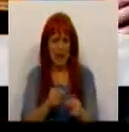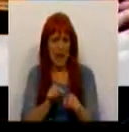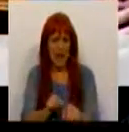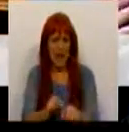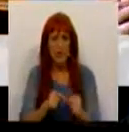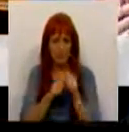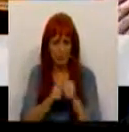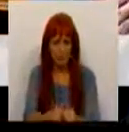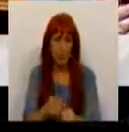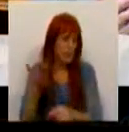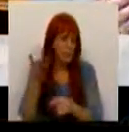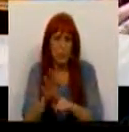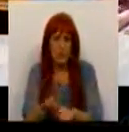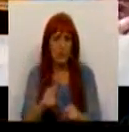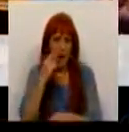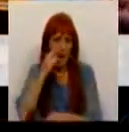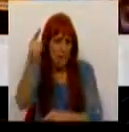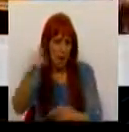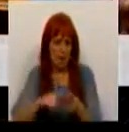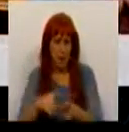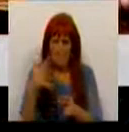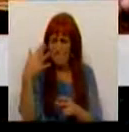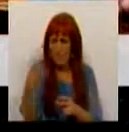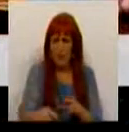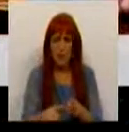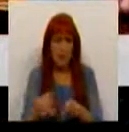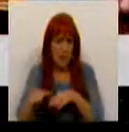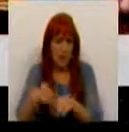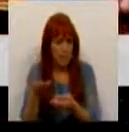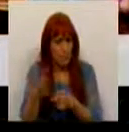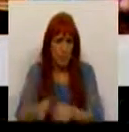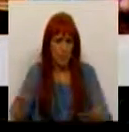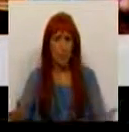matéria, seguidas, por exemplo, pela Alemanha, por França e por Itália?